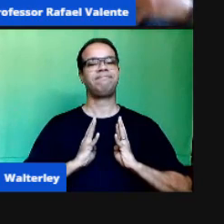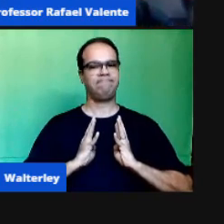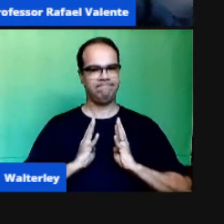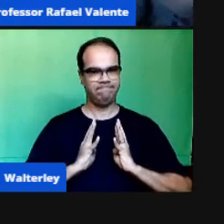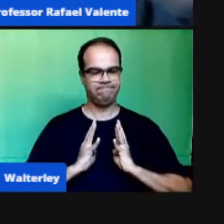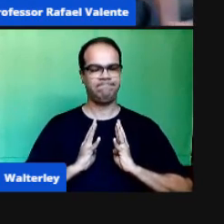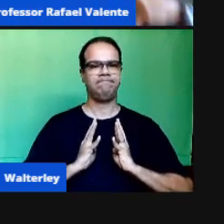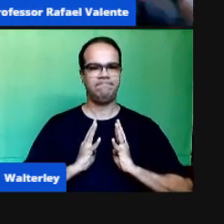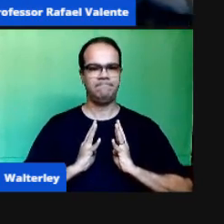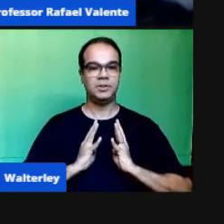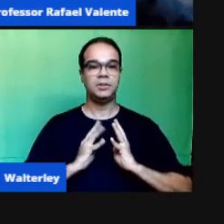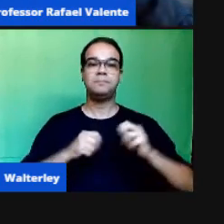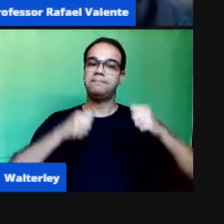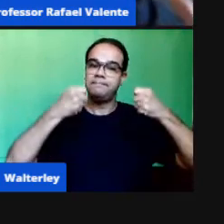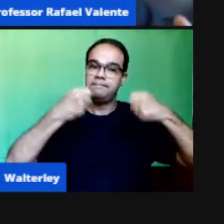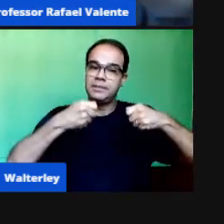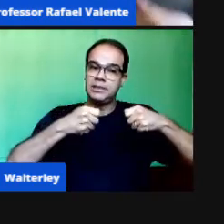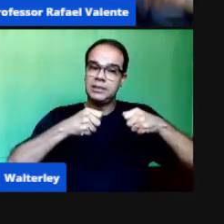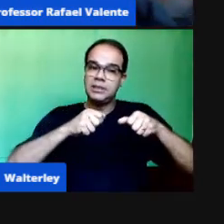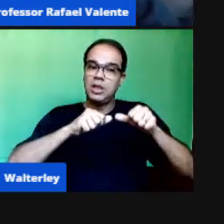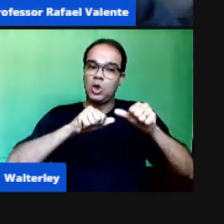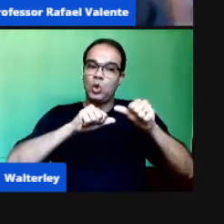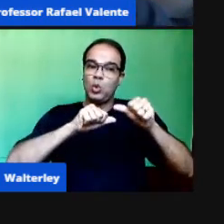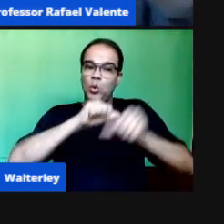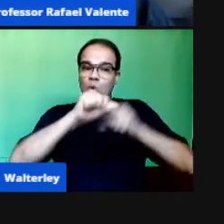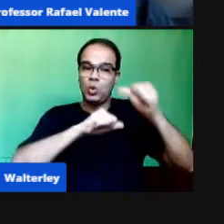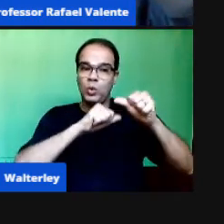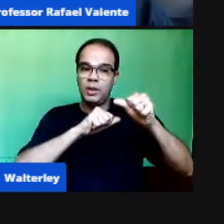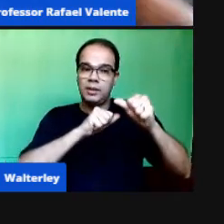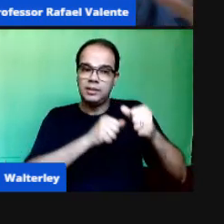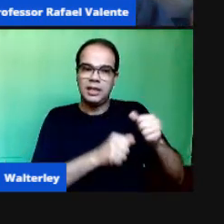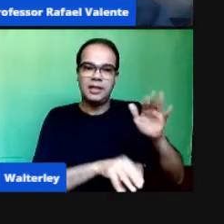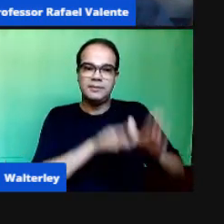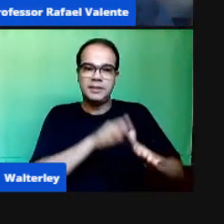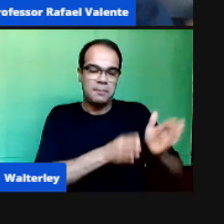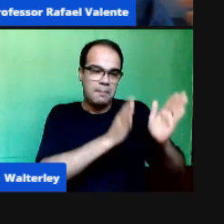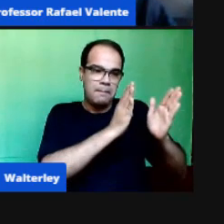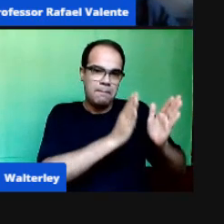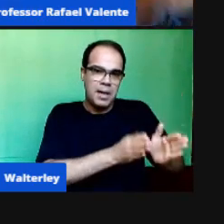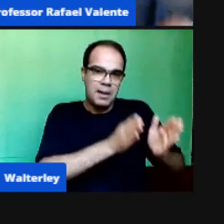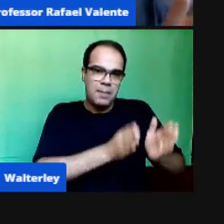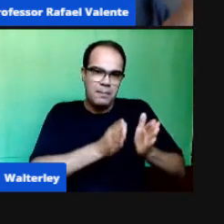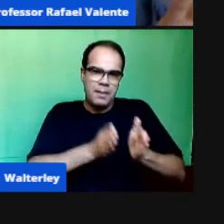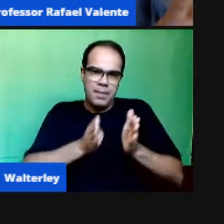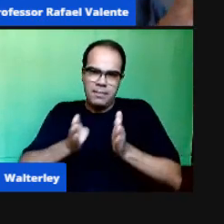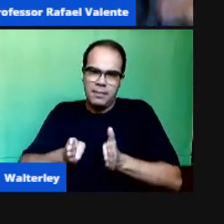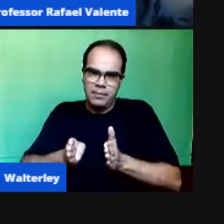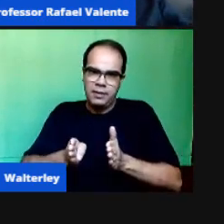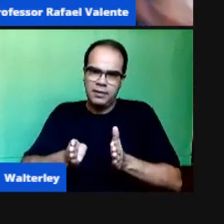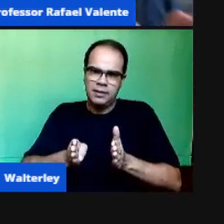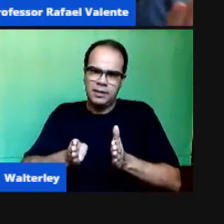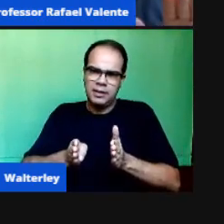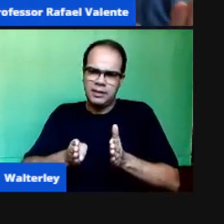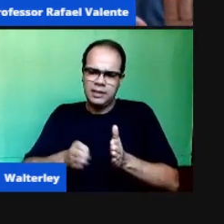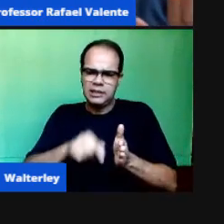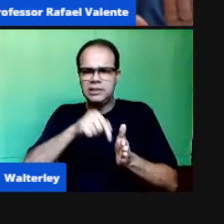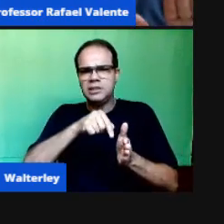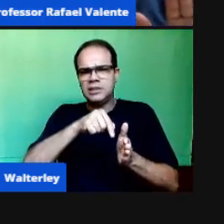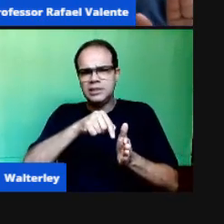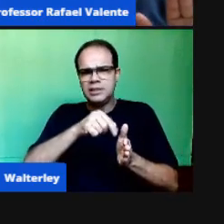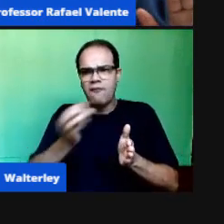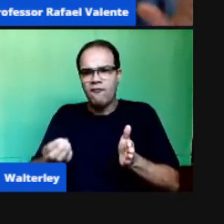Então, começar a pensar em mudança de hábitos, mudança de rotina, isso faz bem. Isso é um exercício